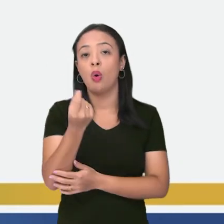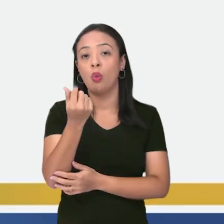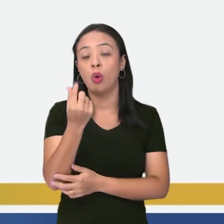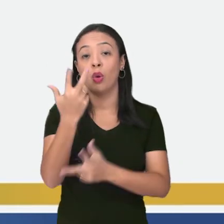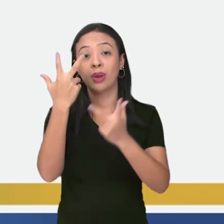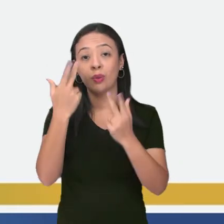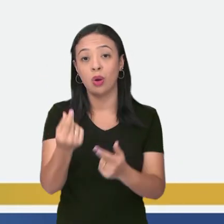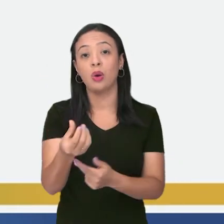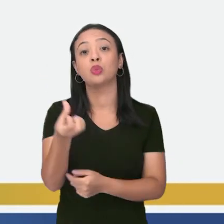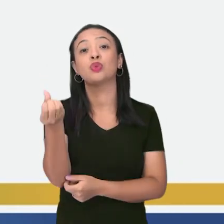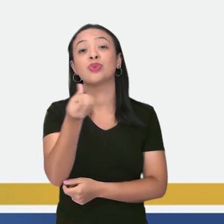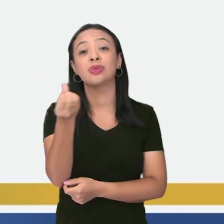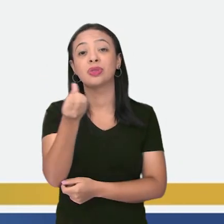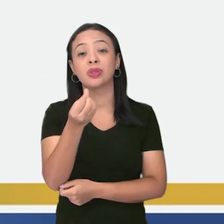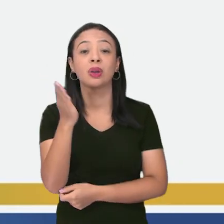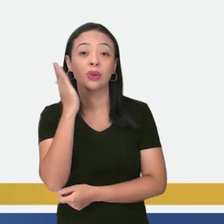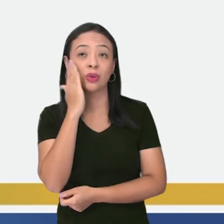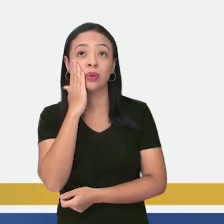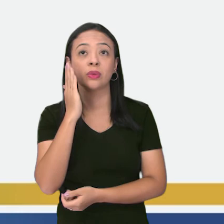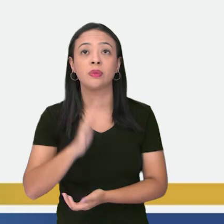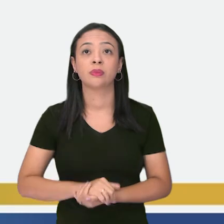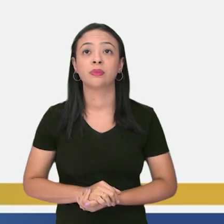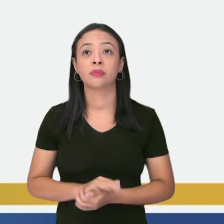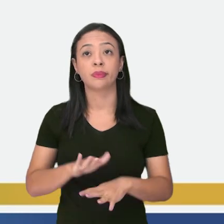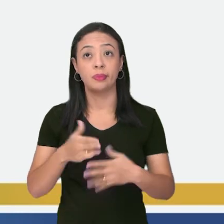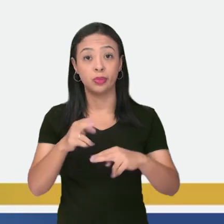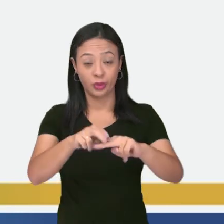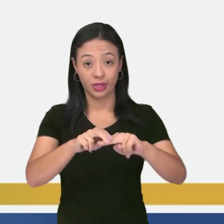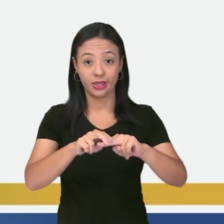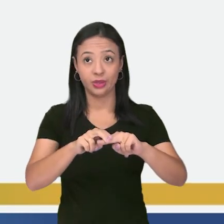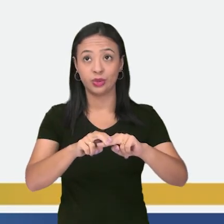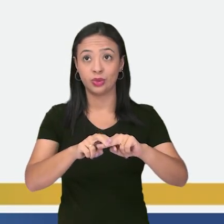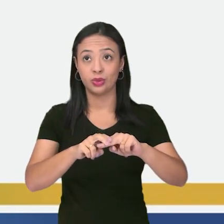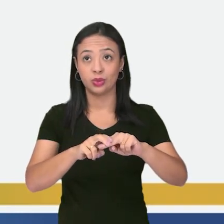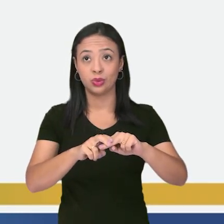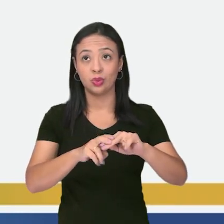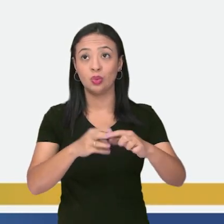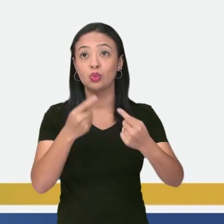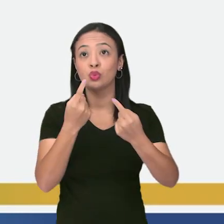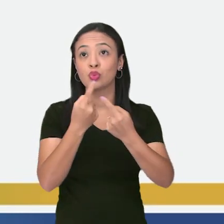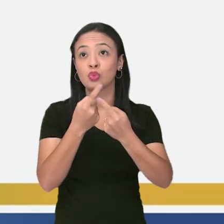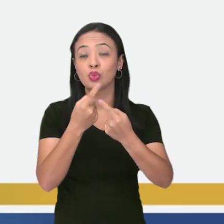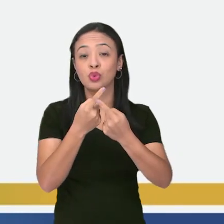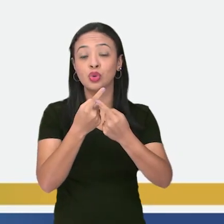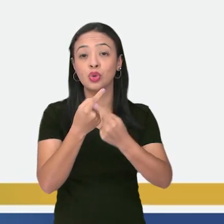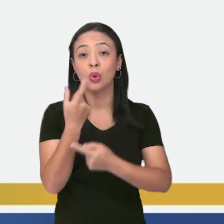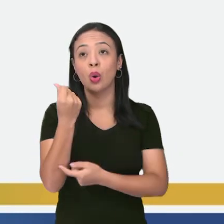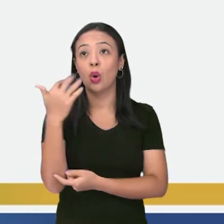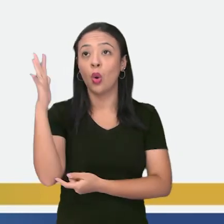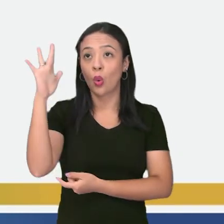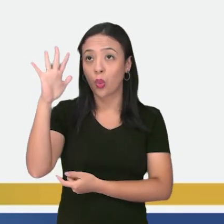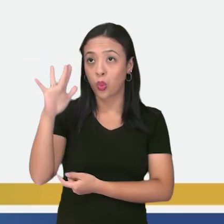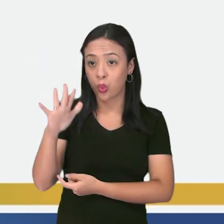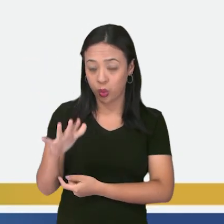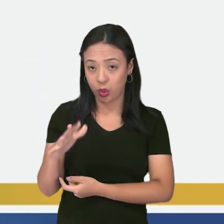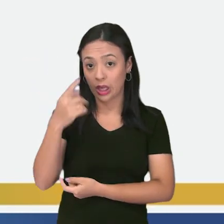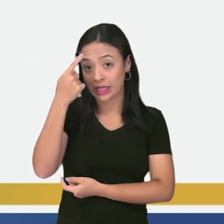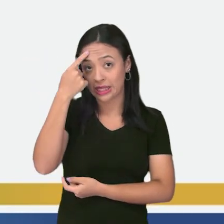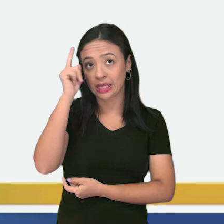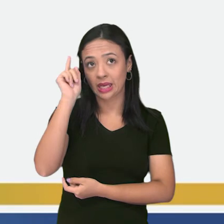dia. Nessas condições, um modelo para a promoção